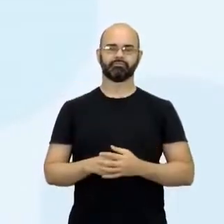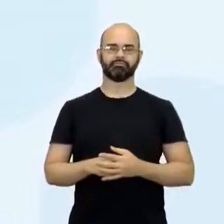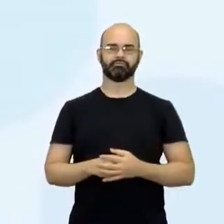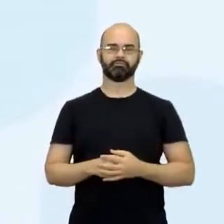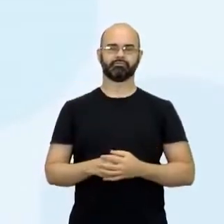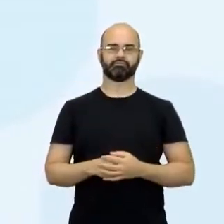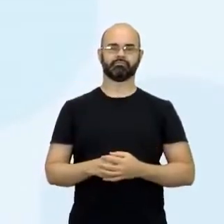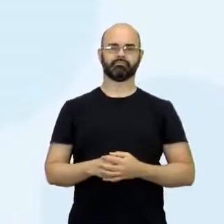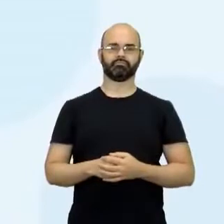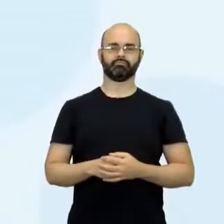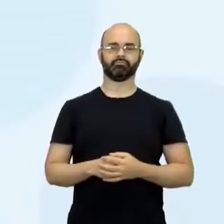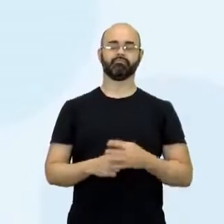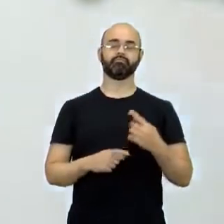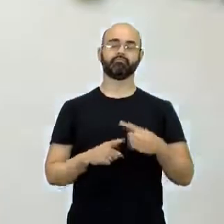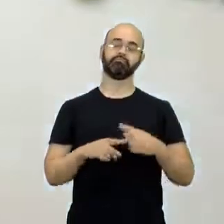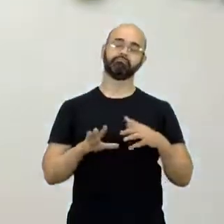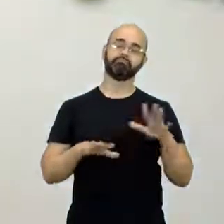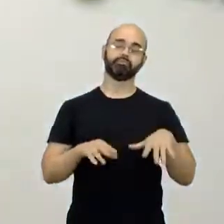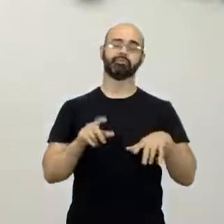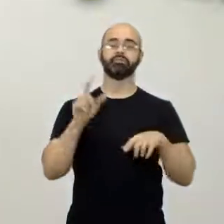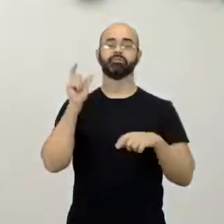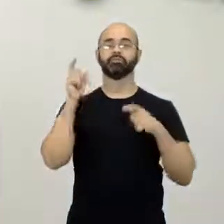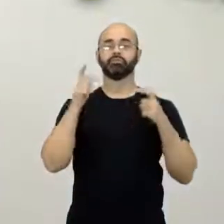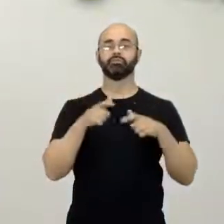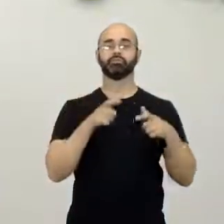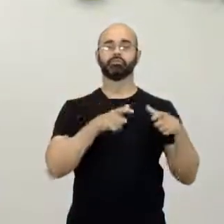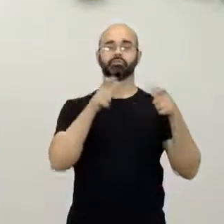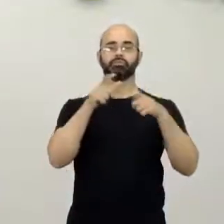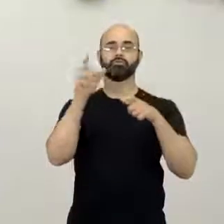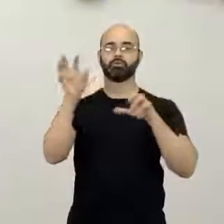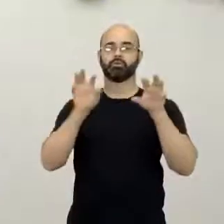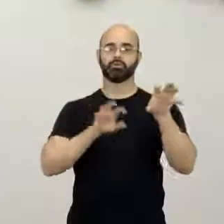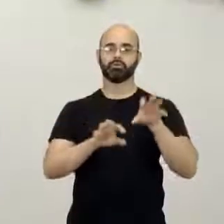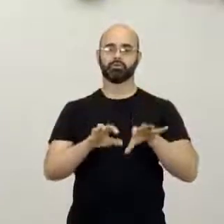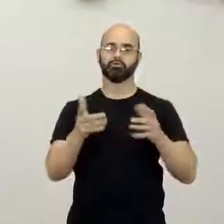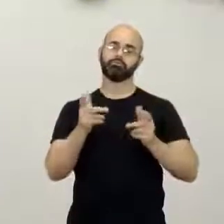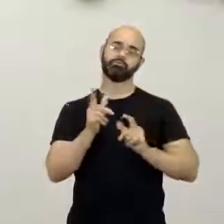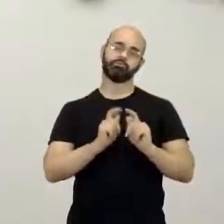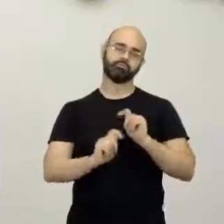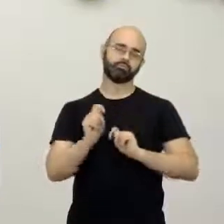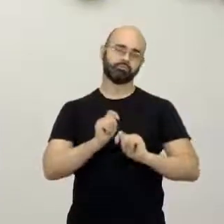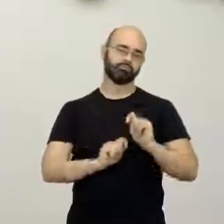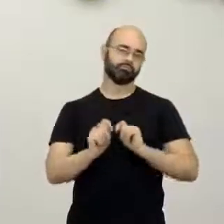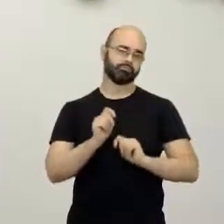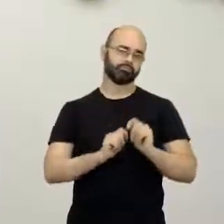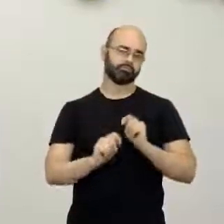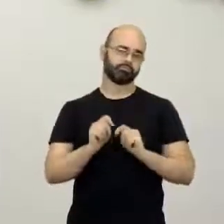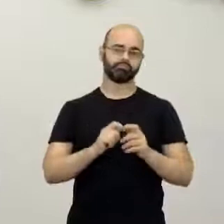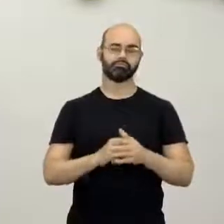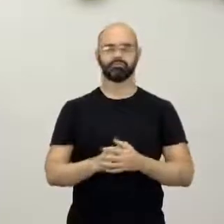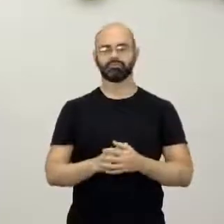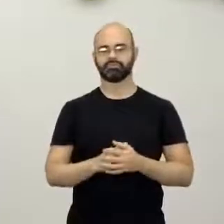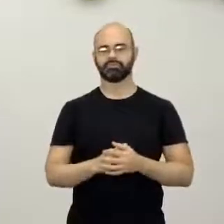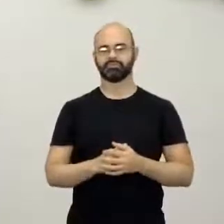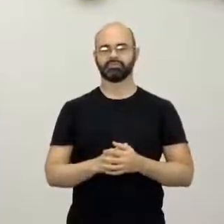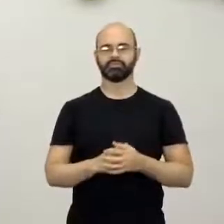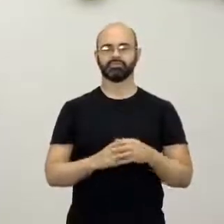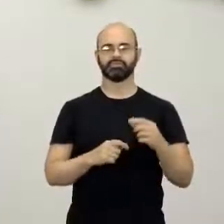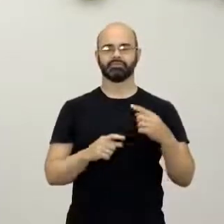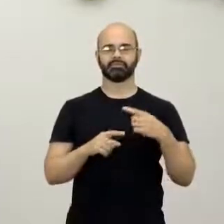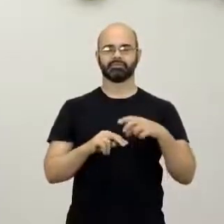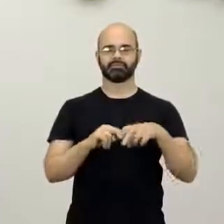dependendo da localização, há uma questão econômica. Por isso, então, que se fala nesse